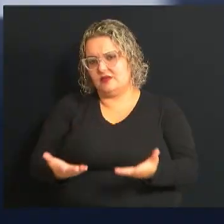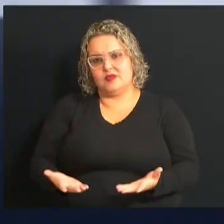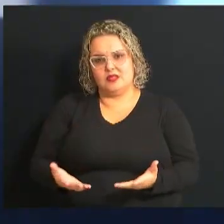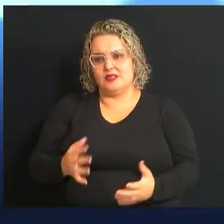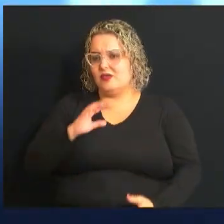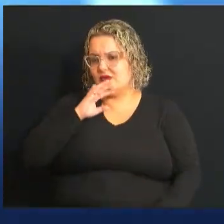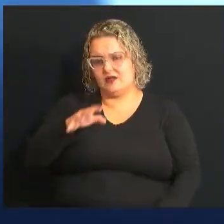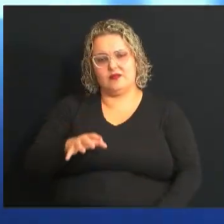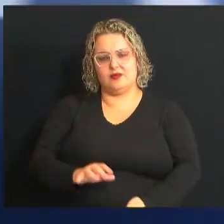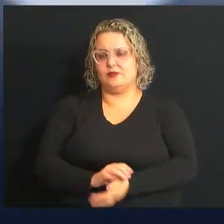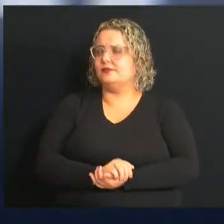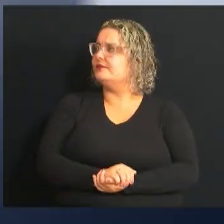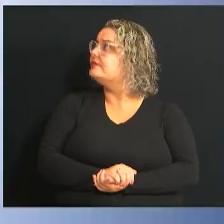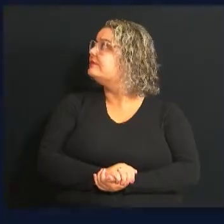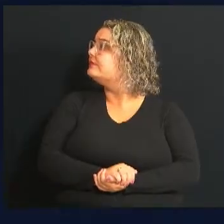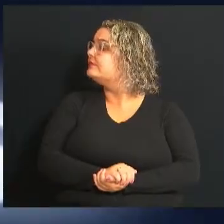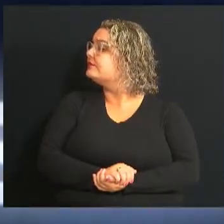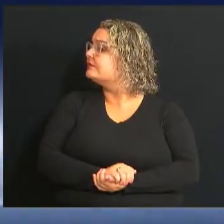terríveis.